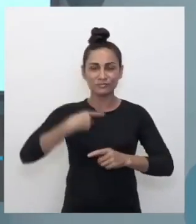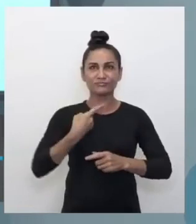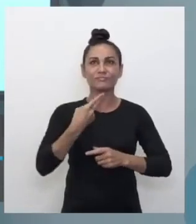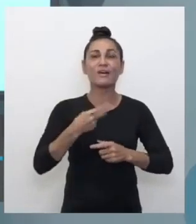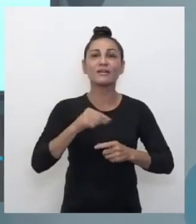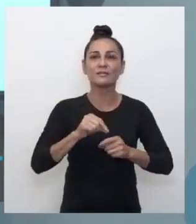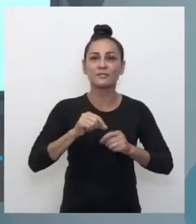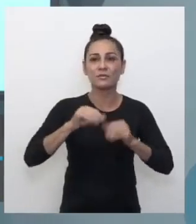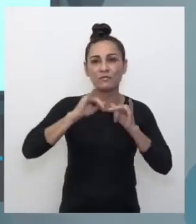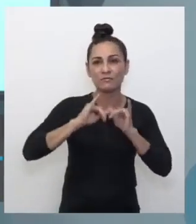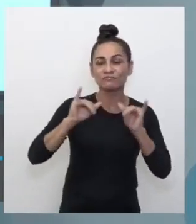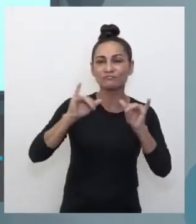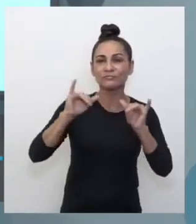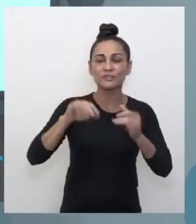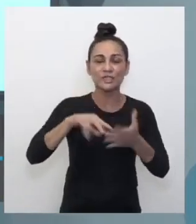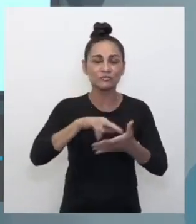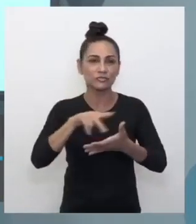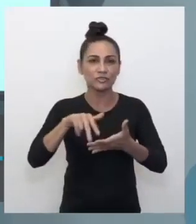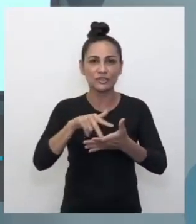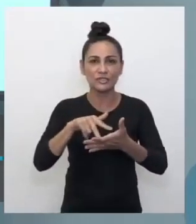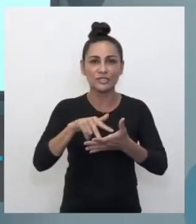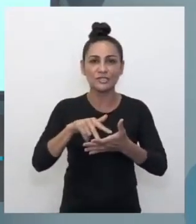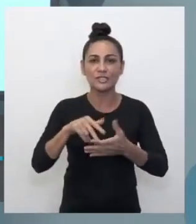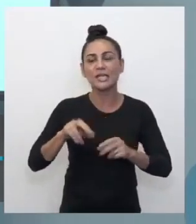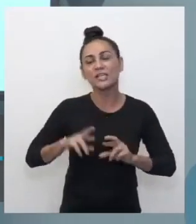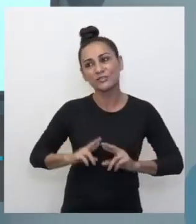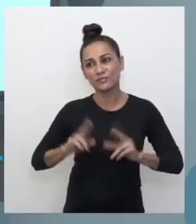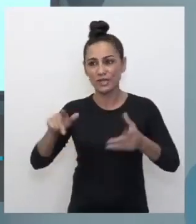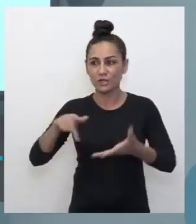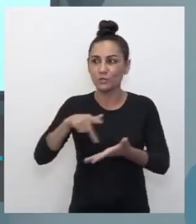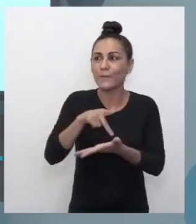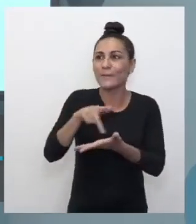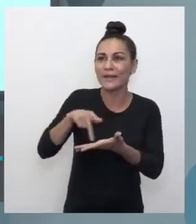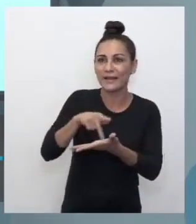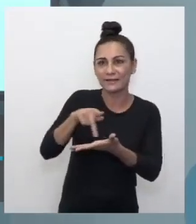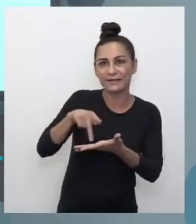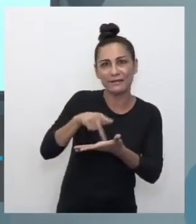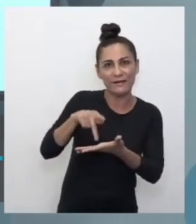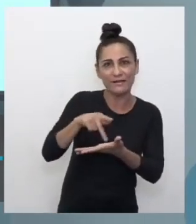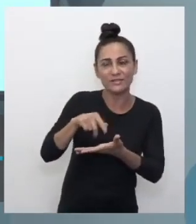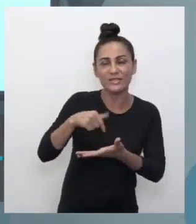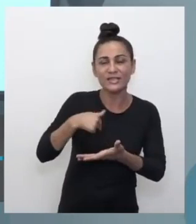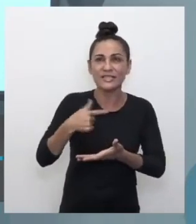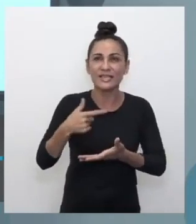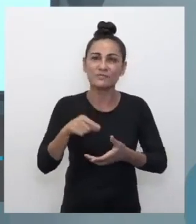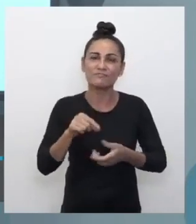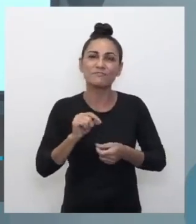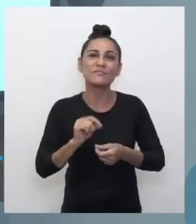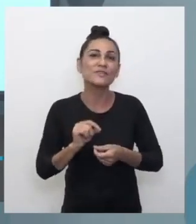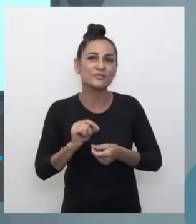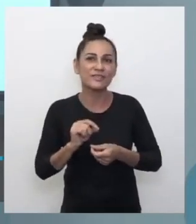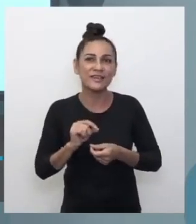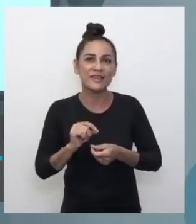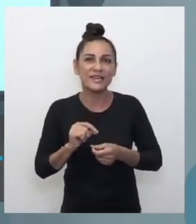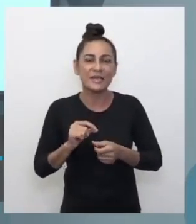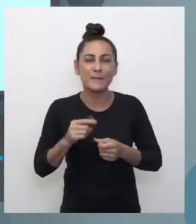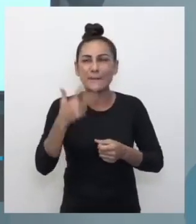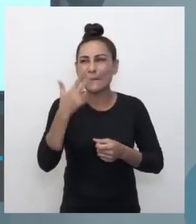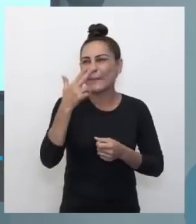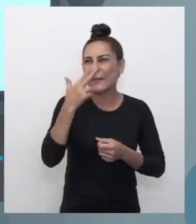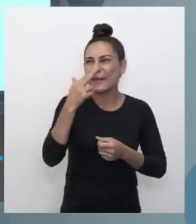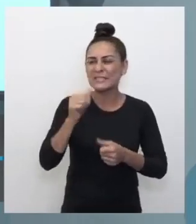mensagem para alguém. Né, diferente do balé clássico, do dançarino clássico, que ele fica, né, engessado ali naquela gama